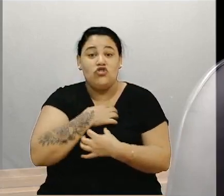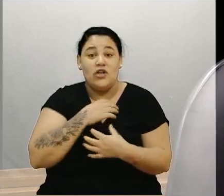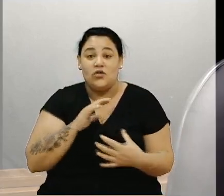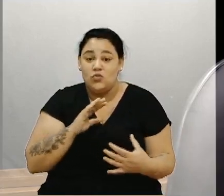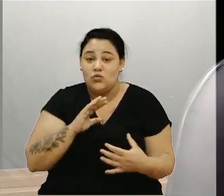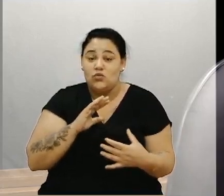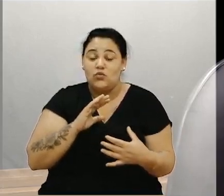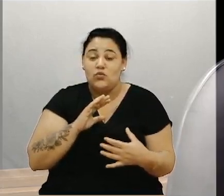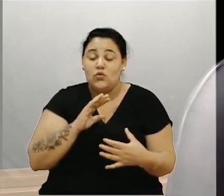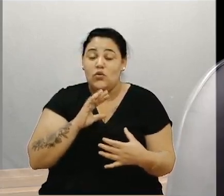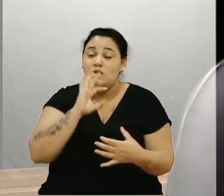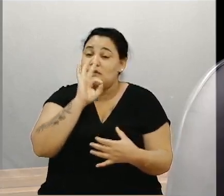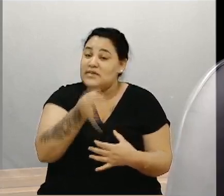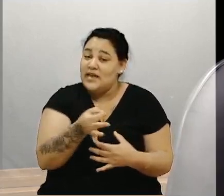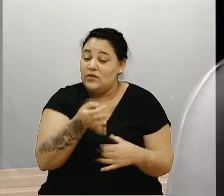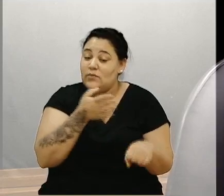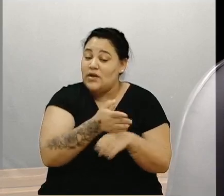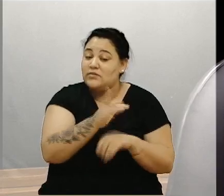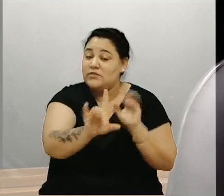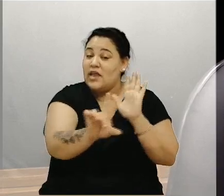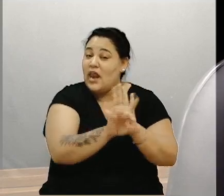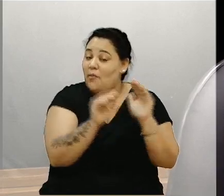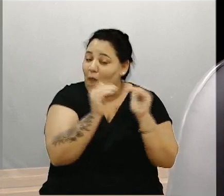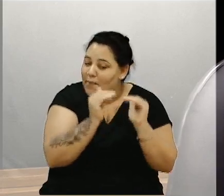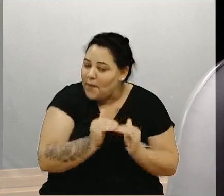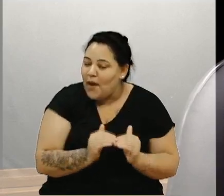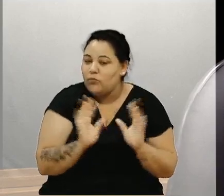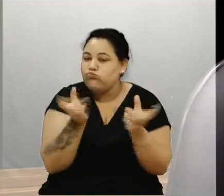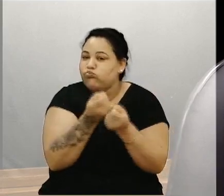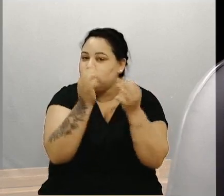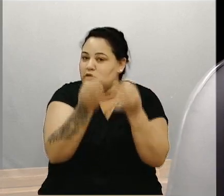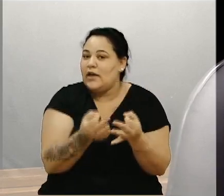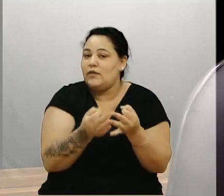dentro da lei. A pressa existe, mas não